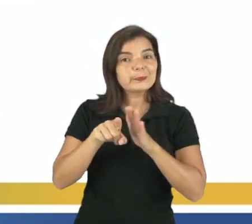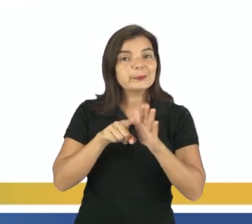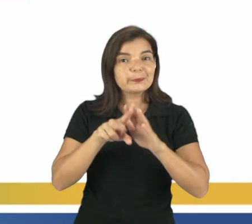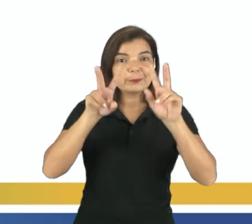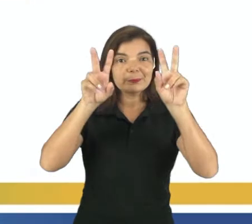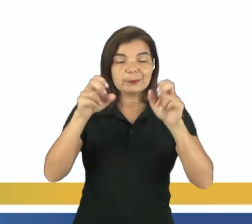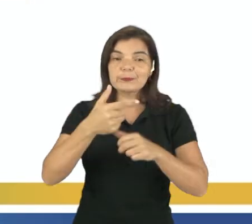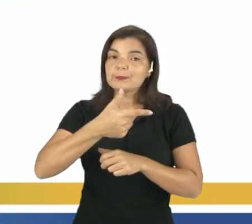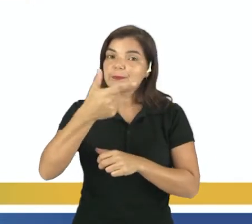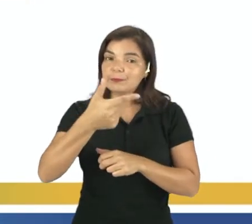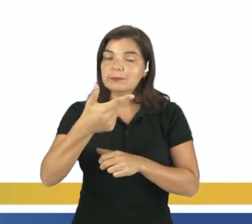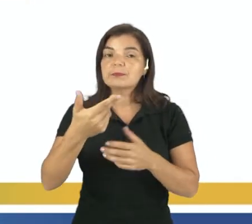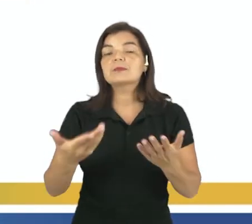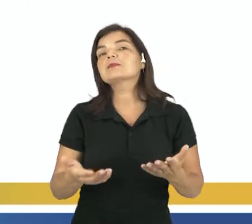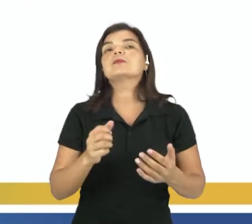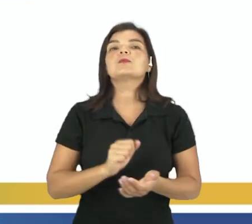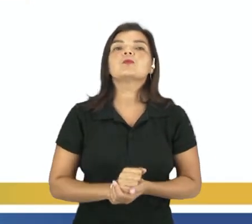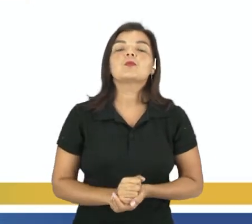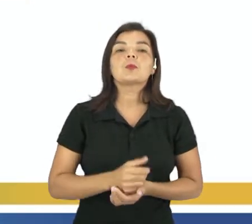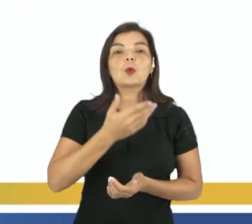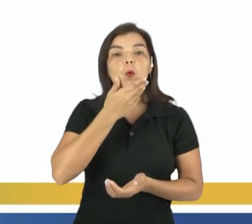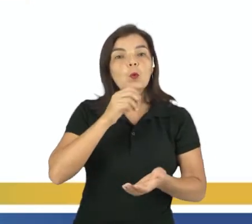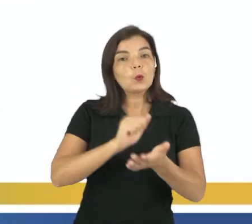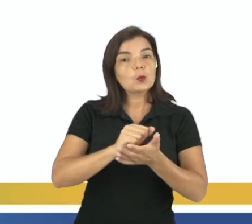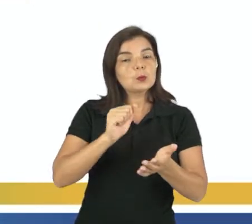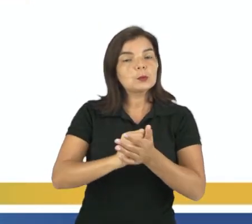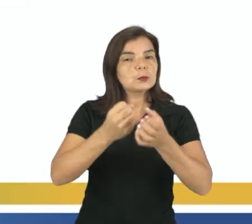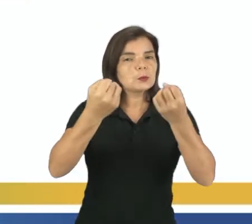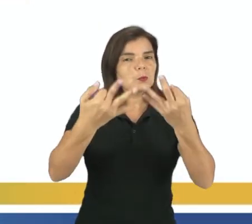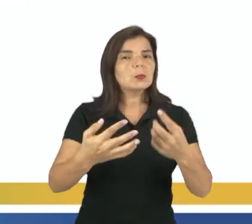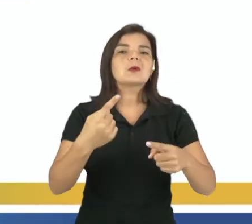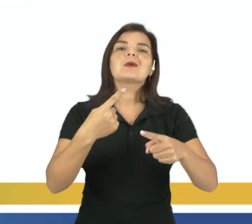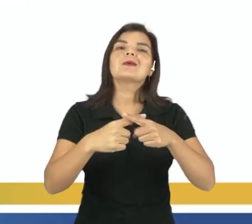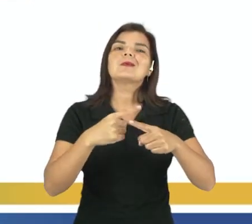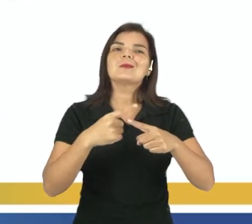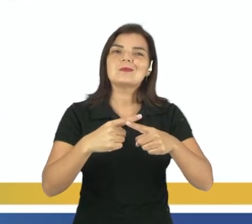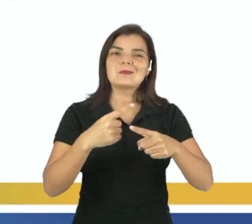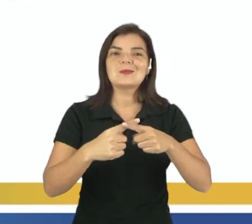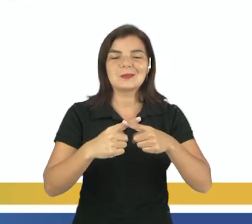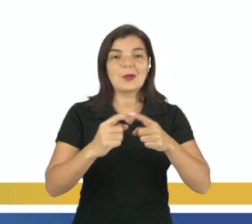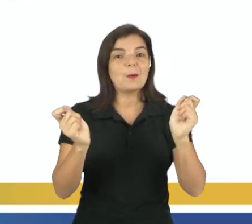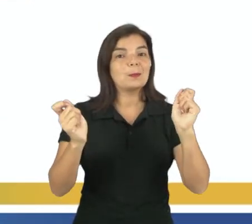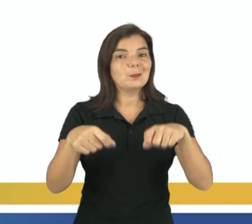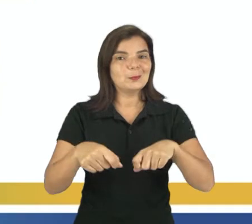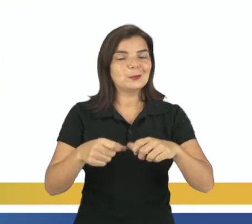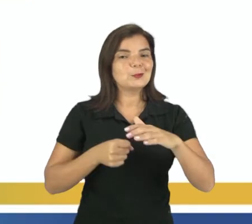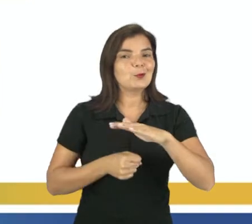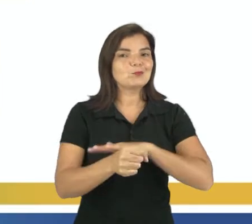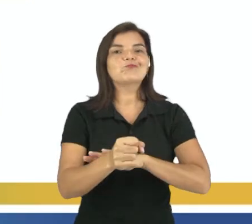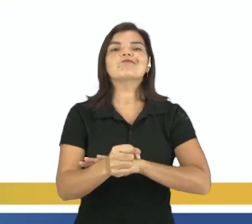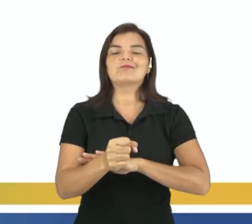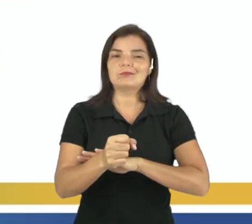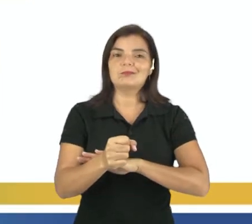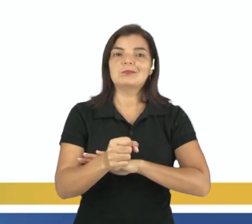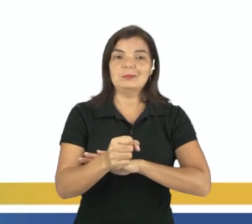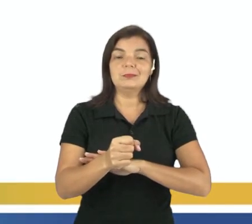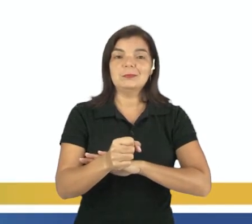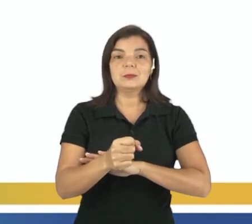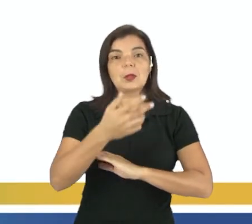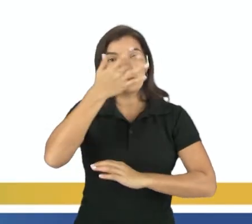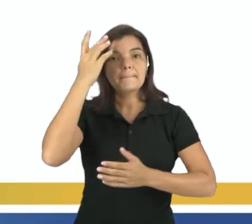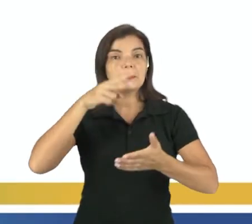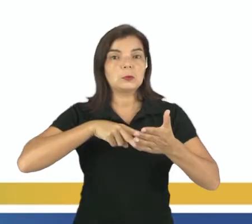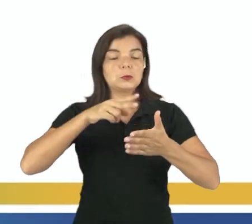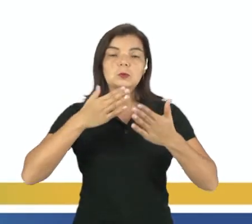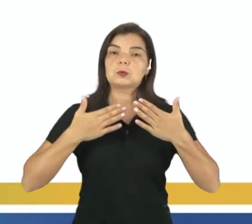o título se trata de uma pergunta, o autor do texto explica o porquê dessa possível obrigatoriedade, deixando o